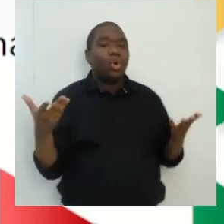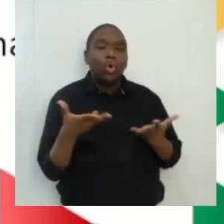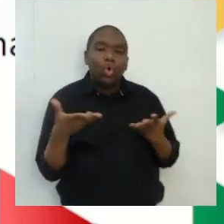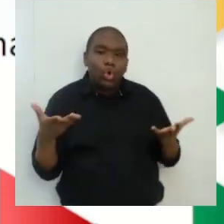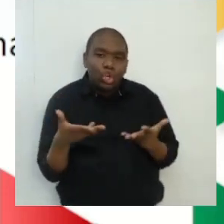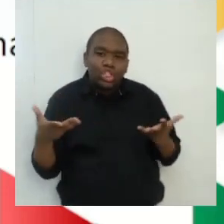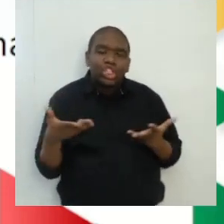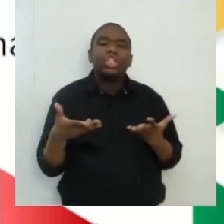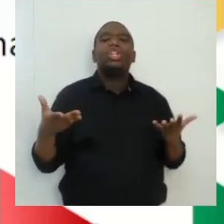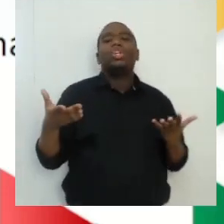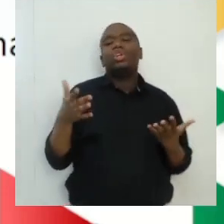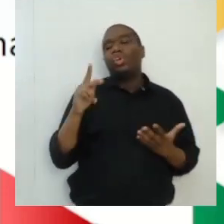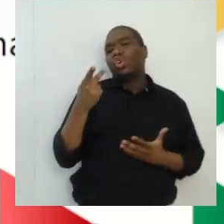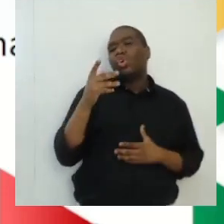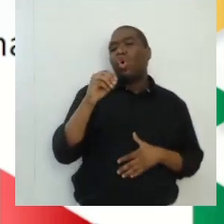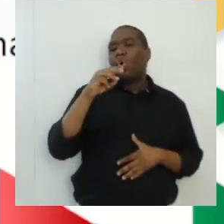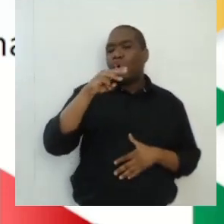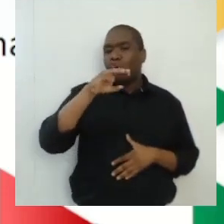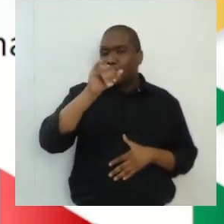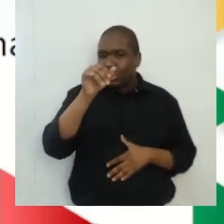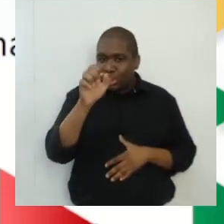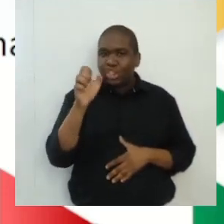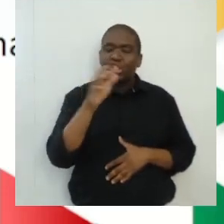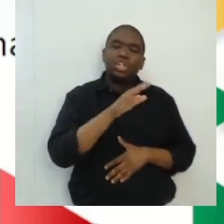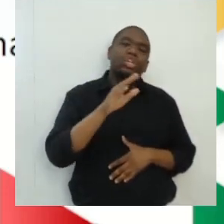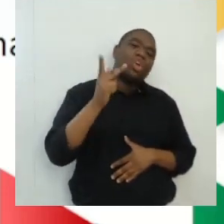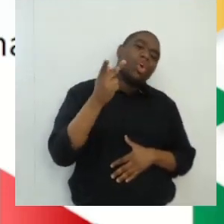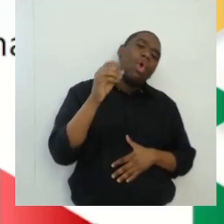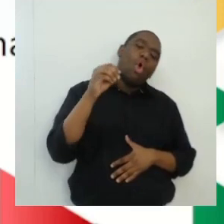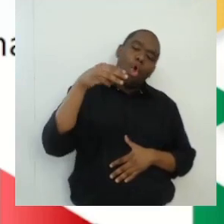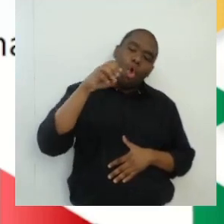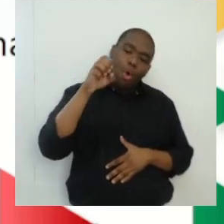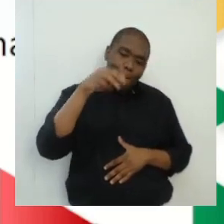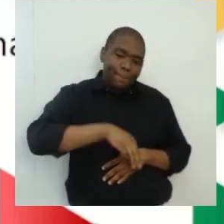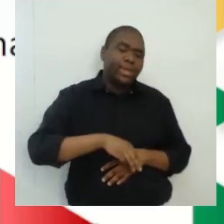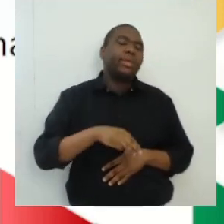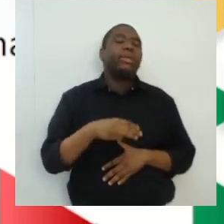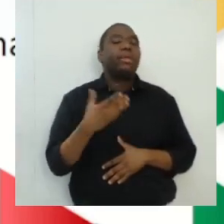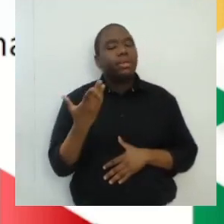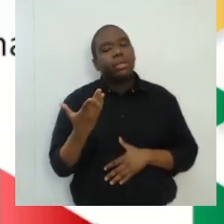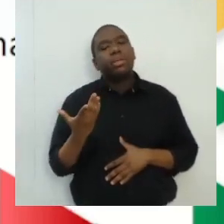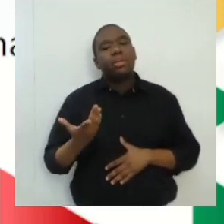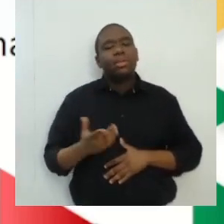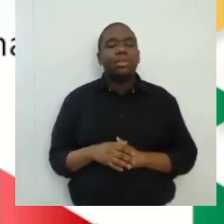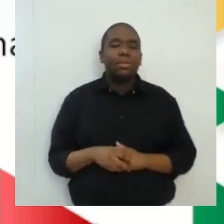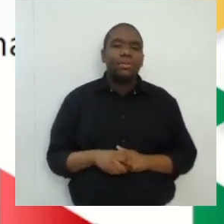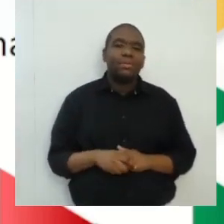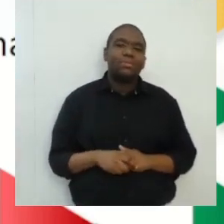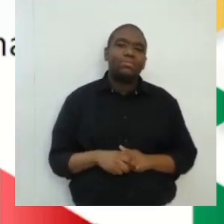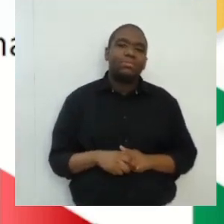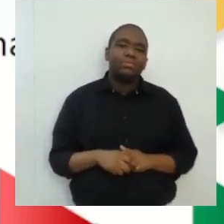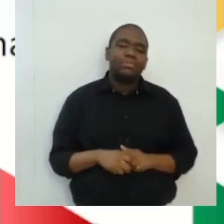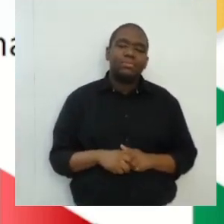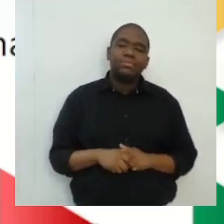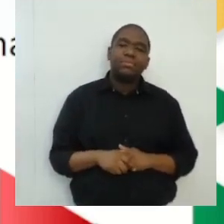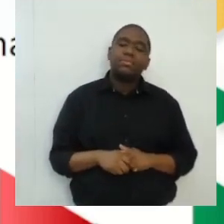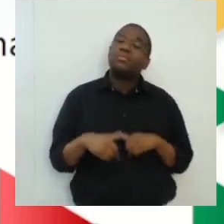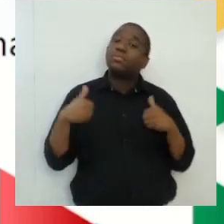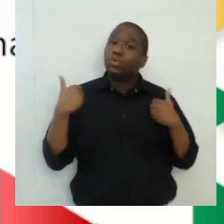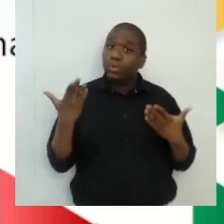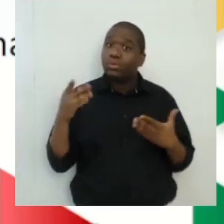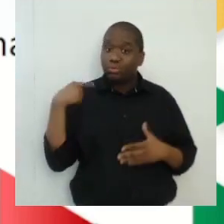novo, por força da etimologia. Habilidade, hoje, homem.